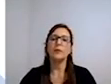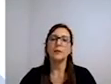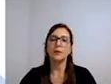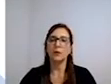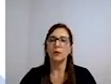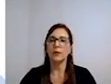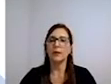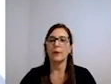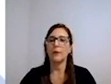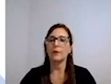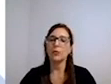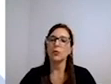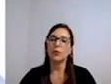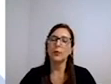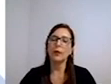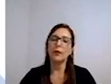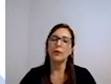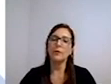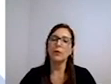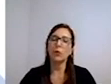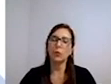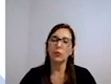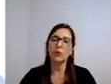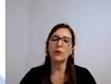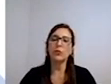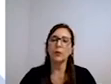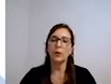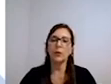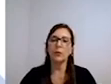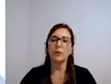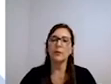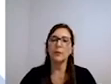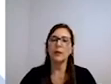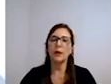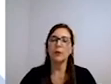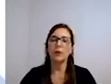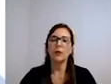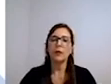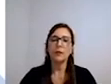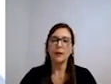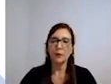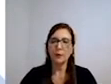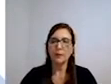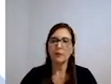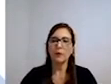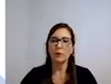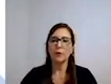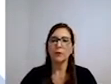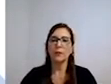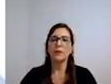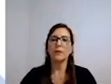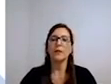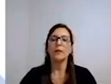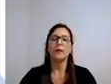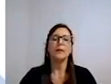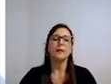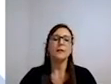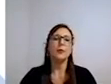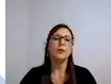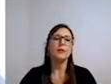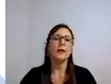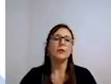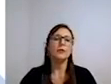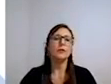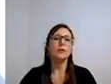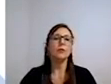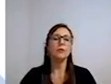posição da nossa cabeça sobre a nossa coluna e sobre a medula espinal, que ambas estão envolvidas nesse